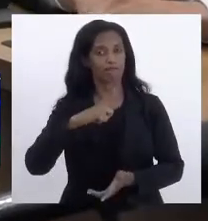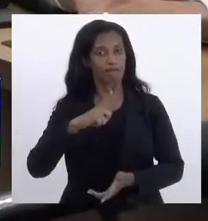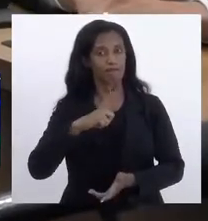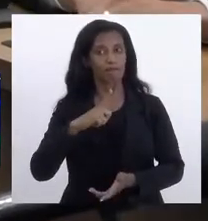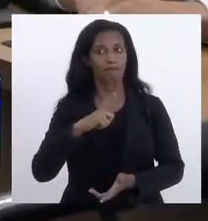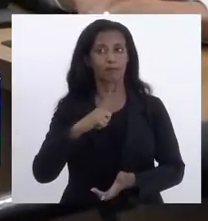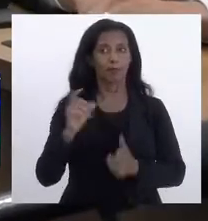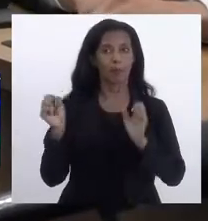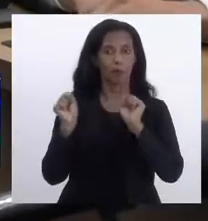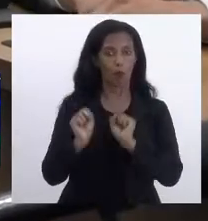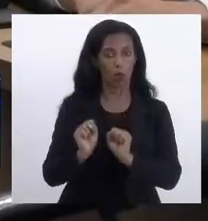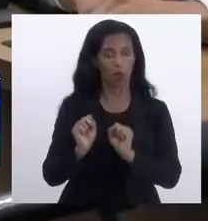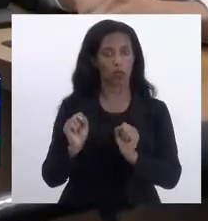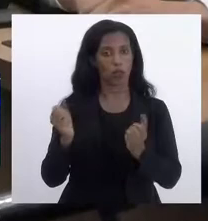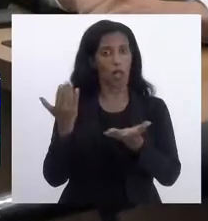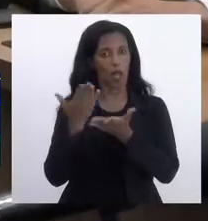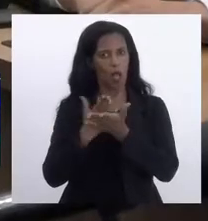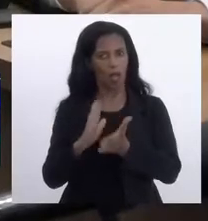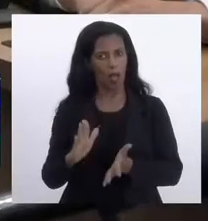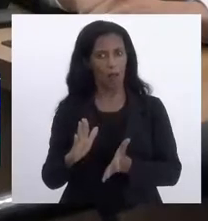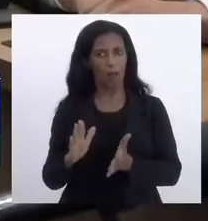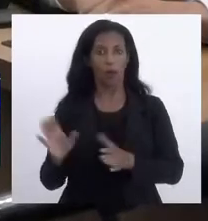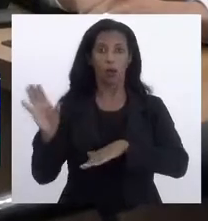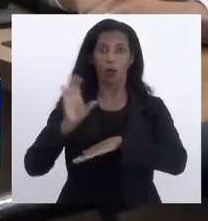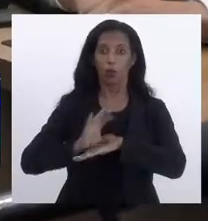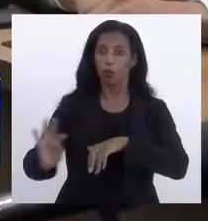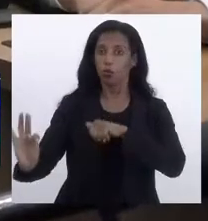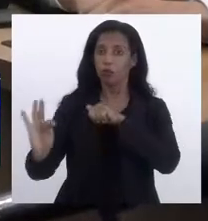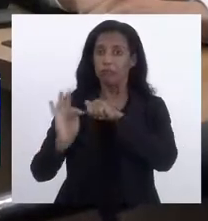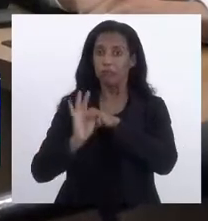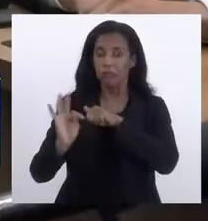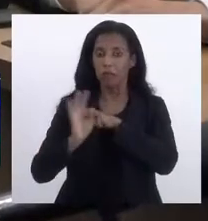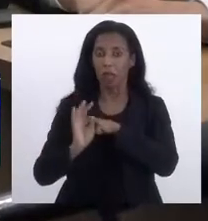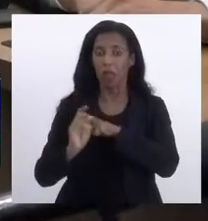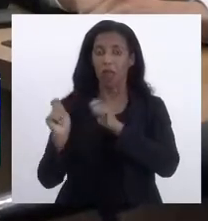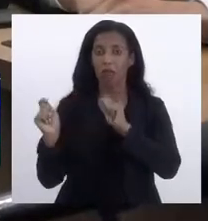assustadoramente, pode acabar. Um curso técnico que tem